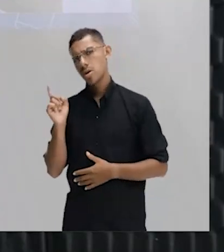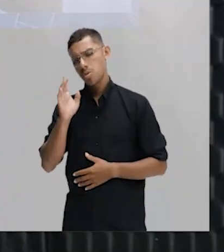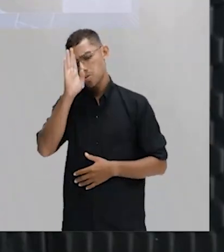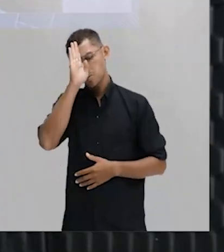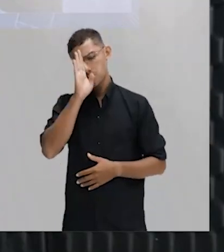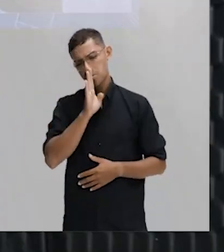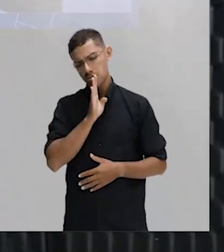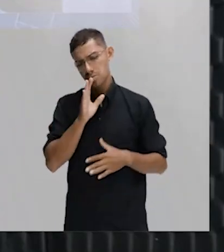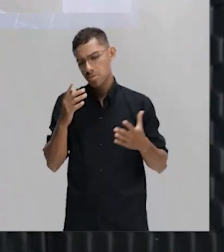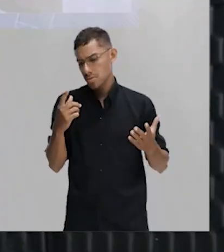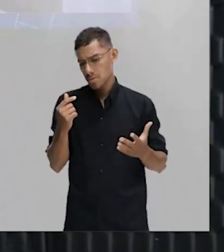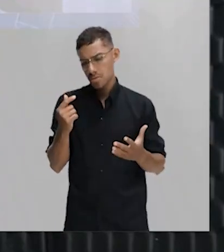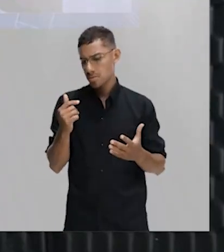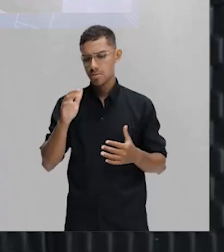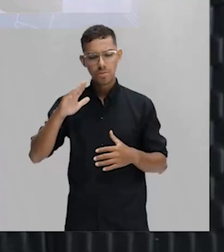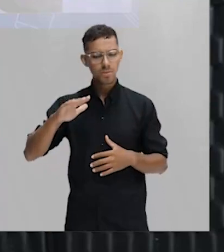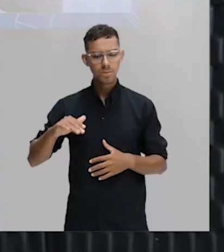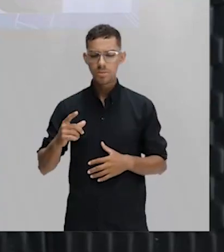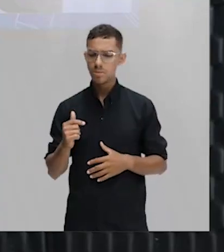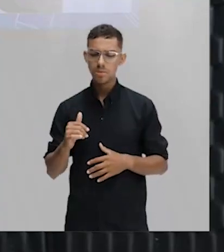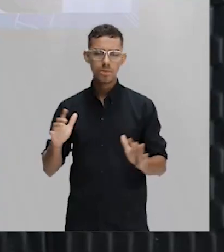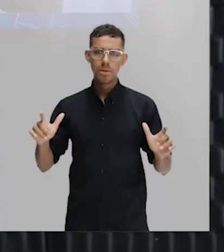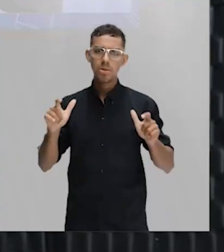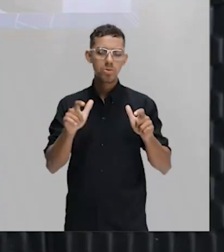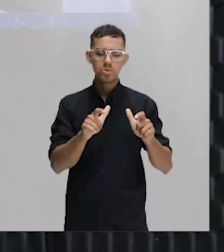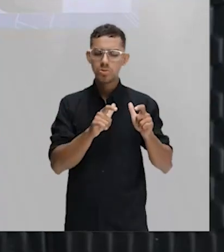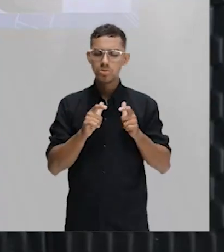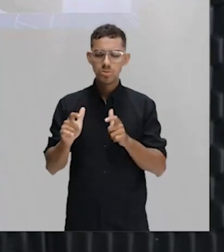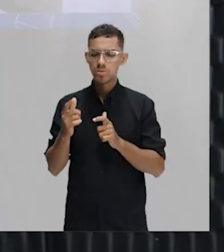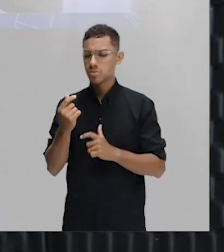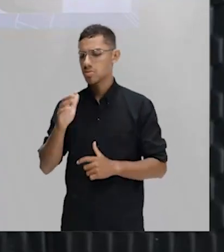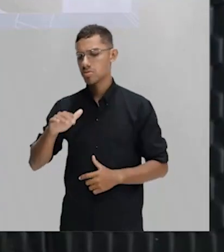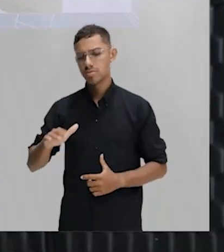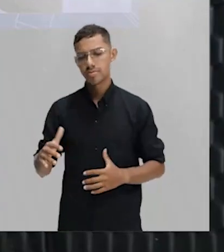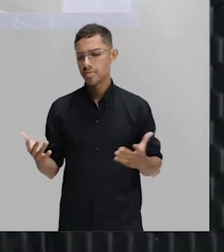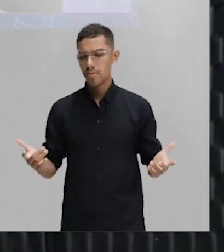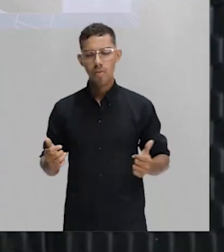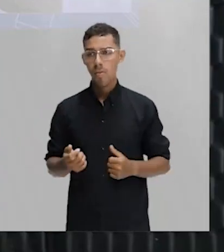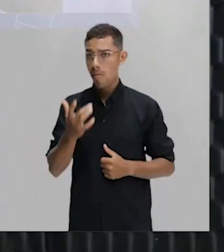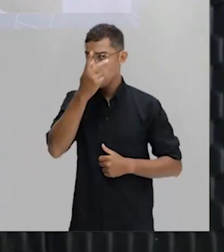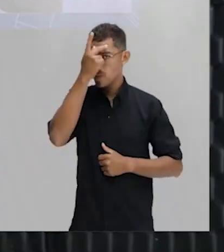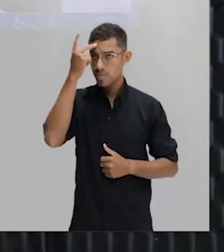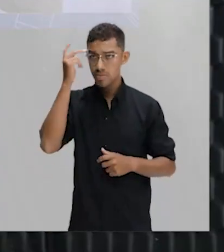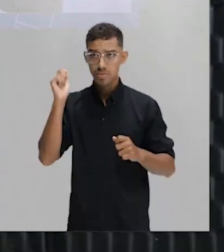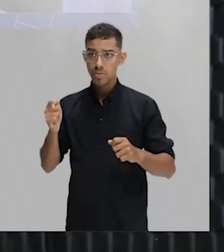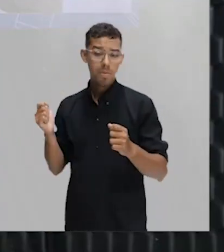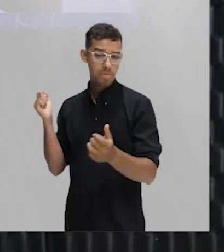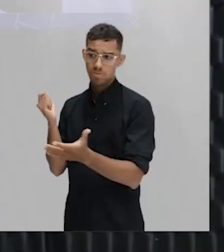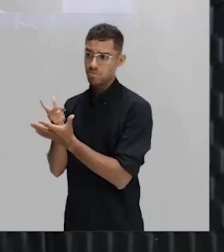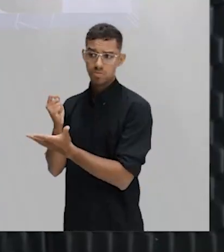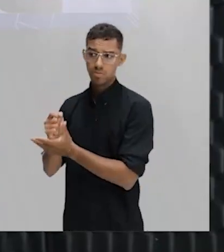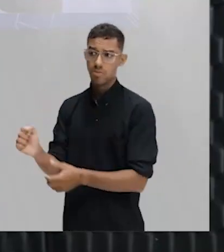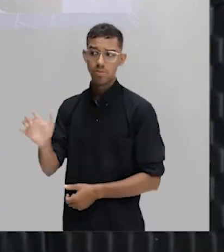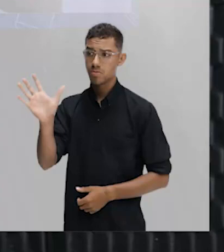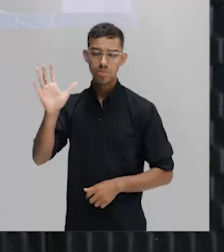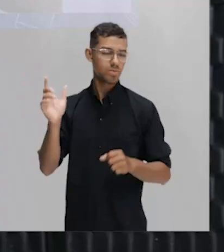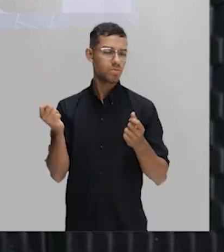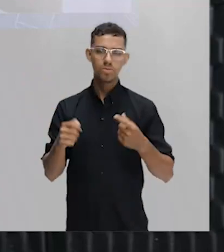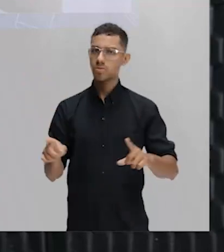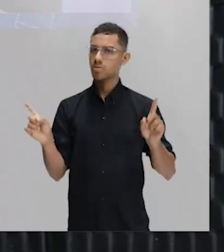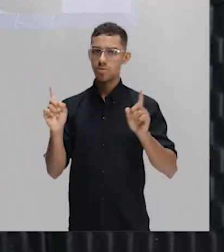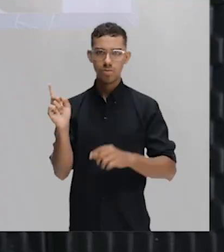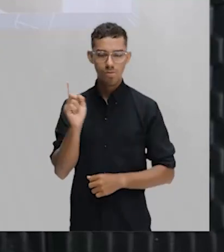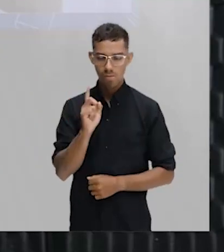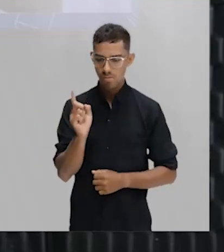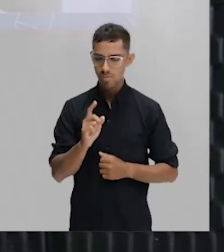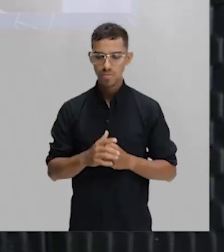relativamente baratos, não tem um local no mundo onde você tem um centro cultural que você tenha que pagar valores muito altos. Nota, eu não coloquei